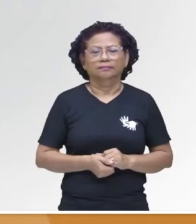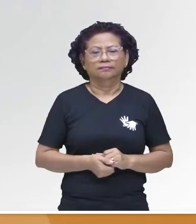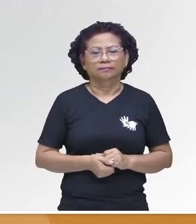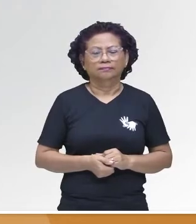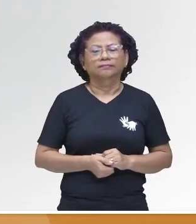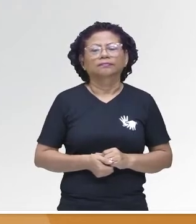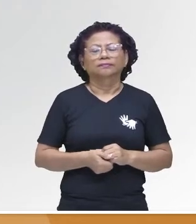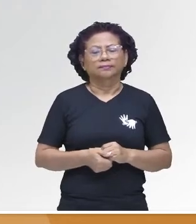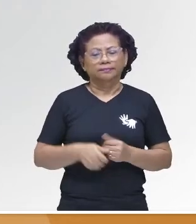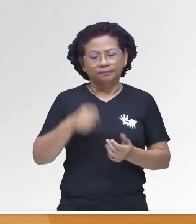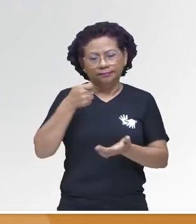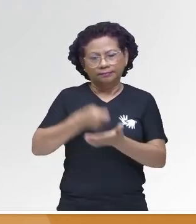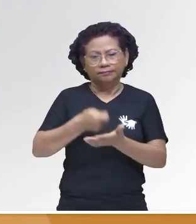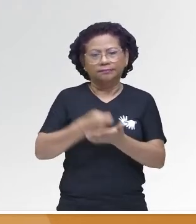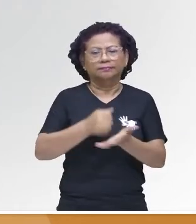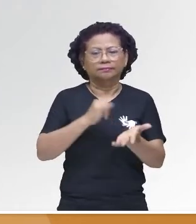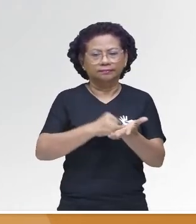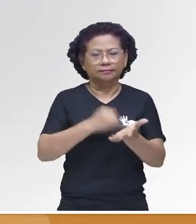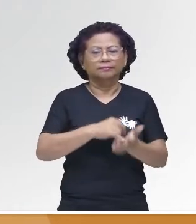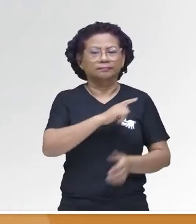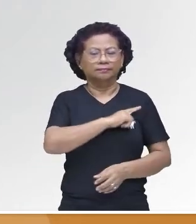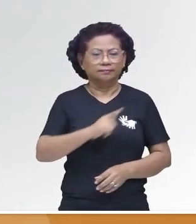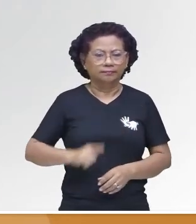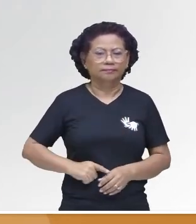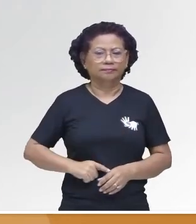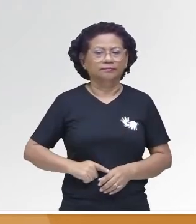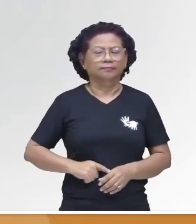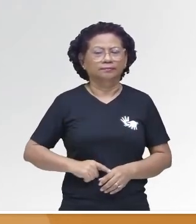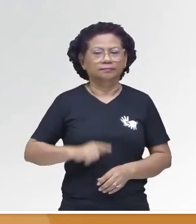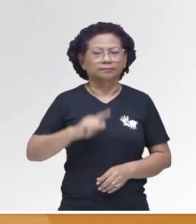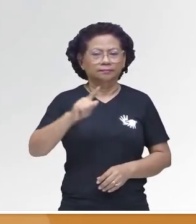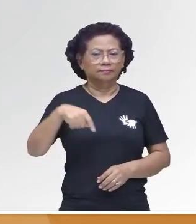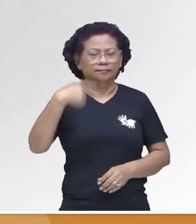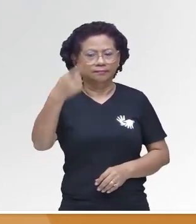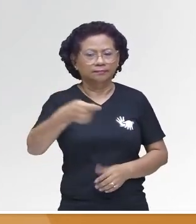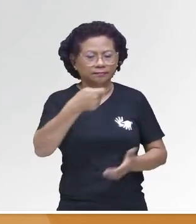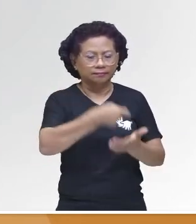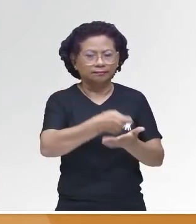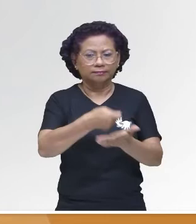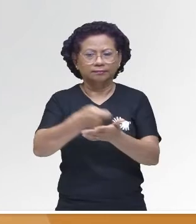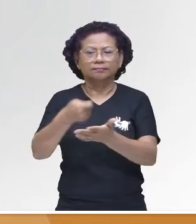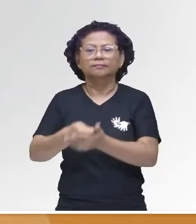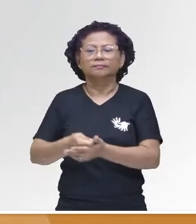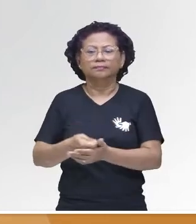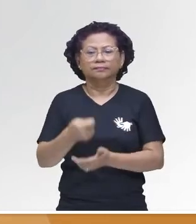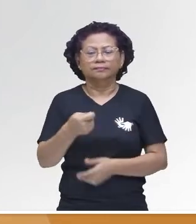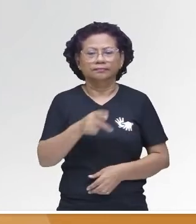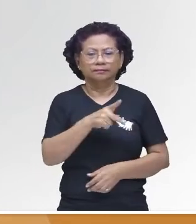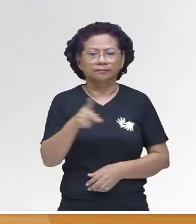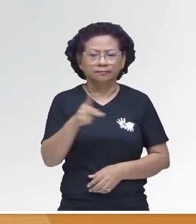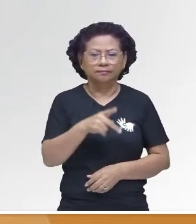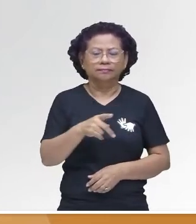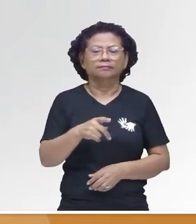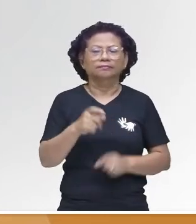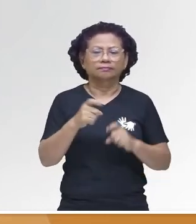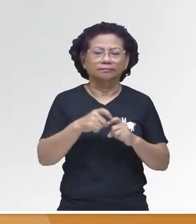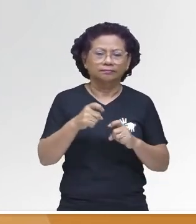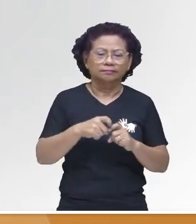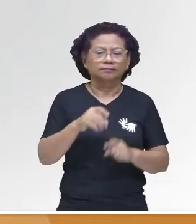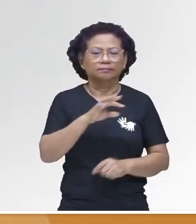governamental nos estados e municípios de uma forma mais efetiva. Agora a gente vai ter aqui as principais